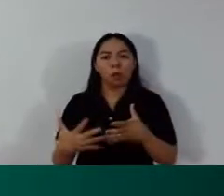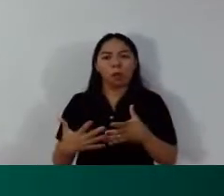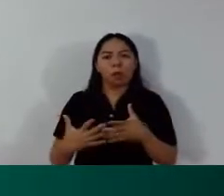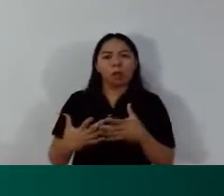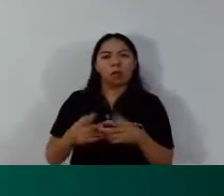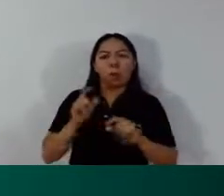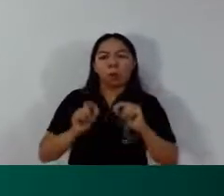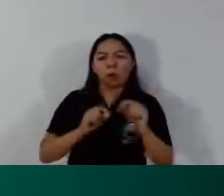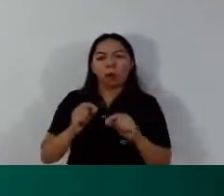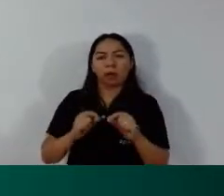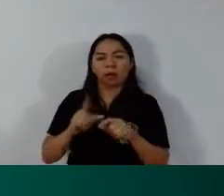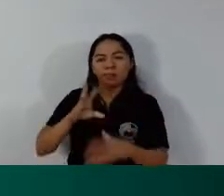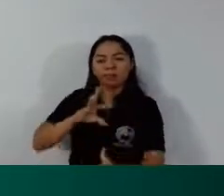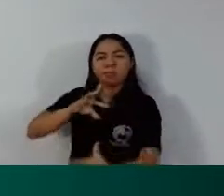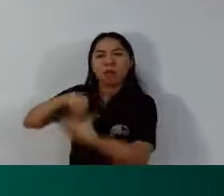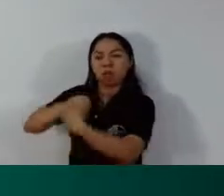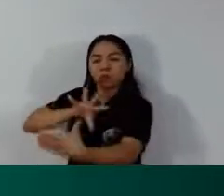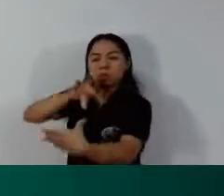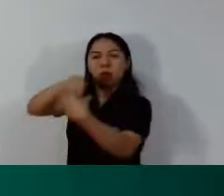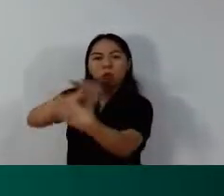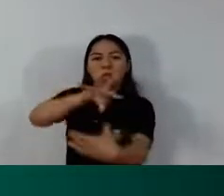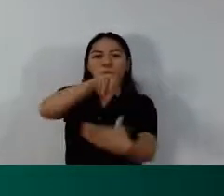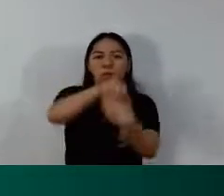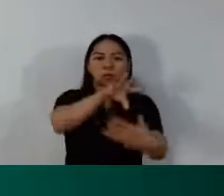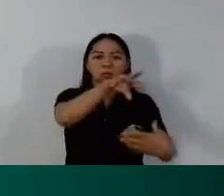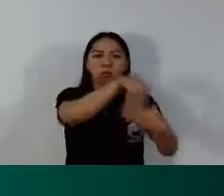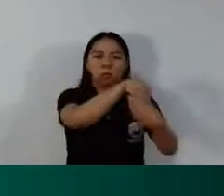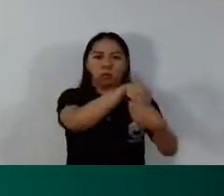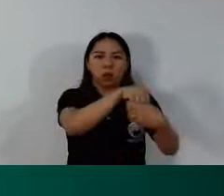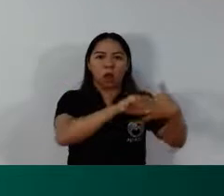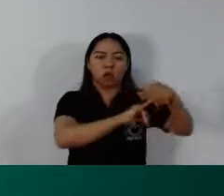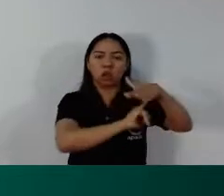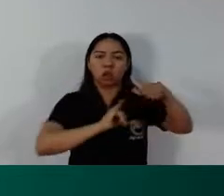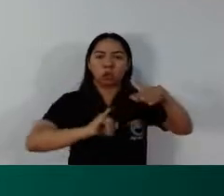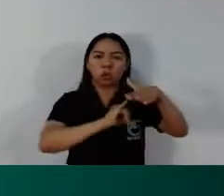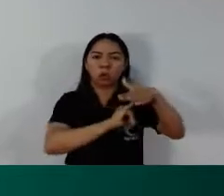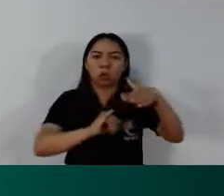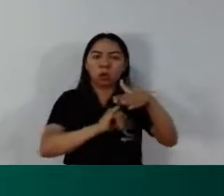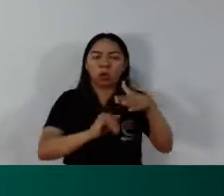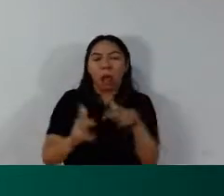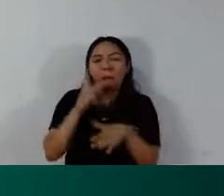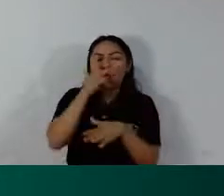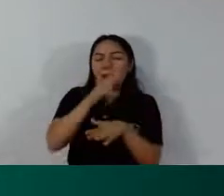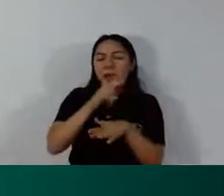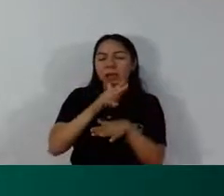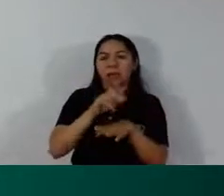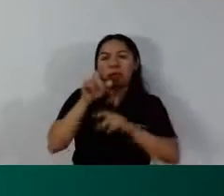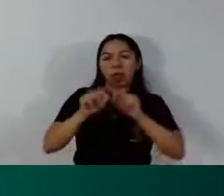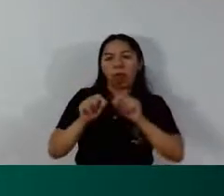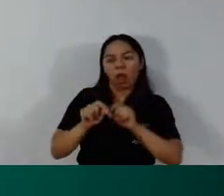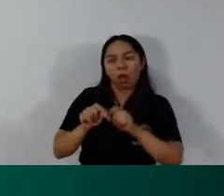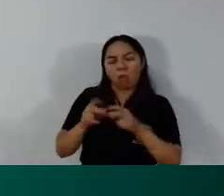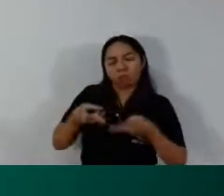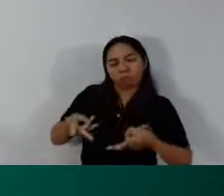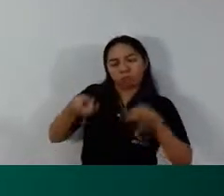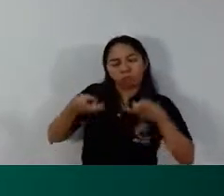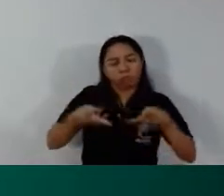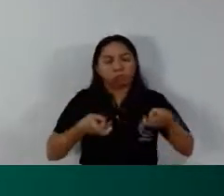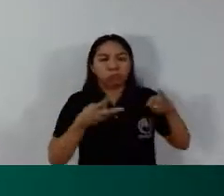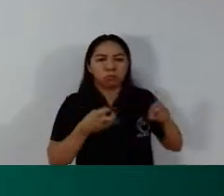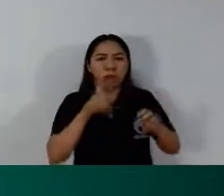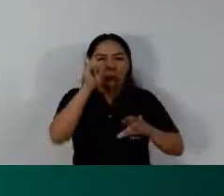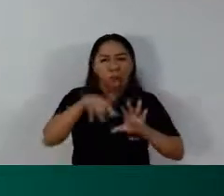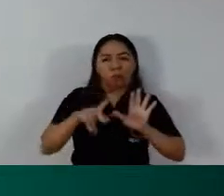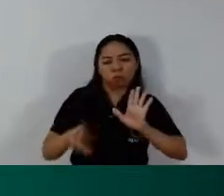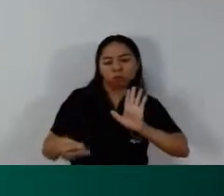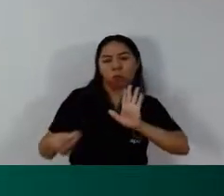das instituições e acaba sendo um componente curricular né Para Além do escrito componente curricular do